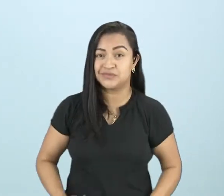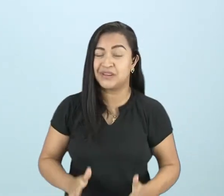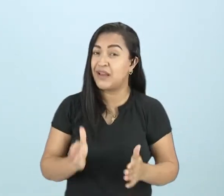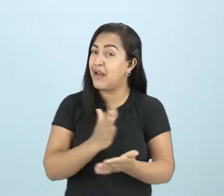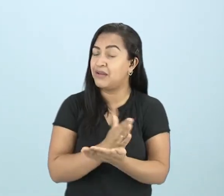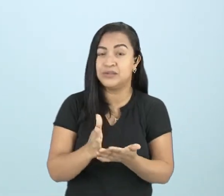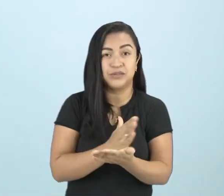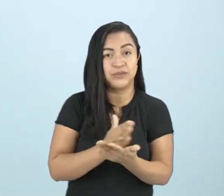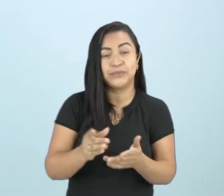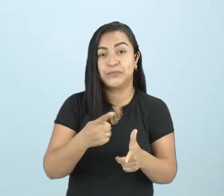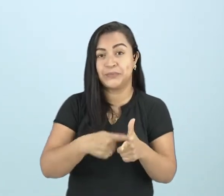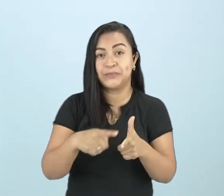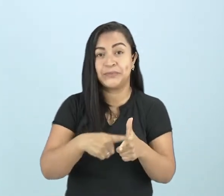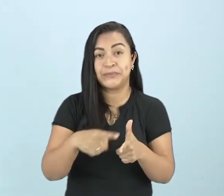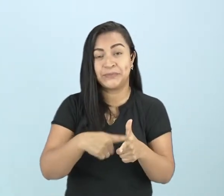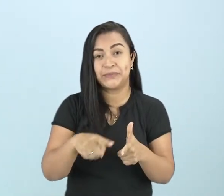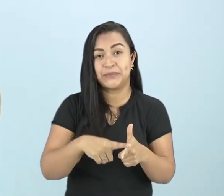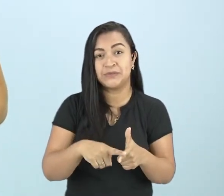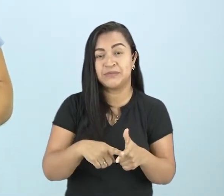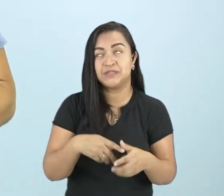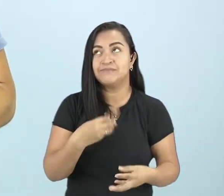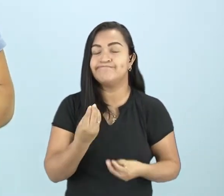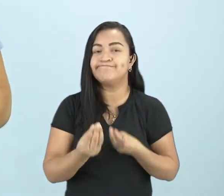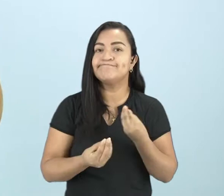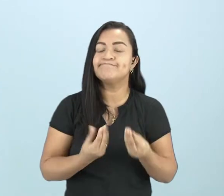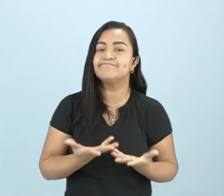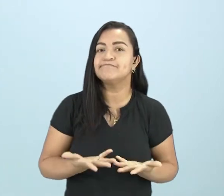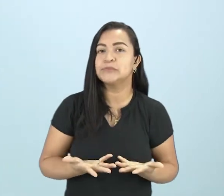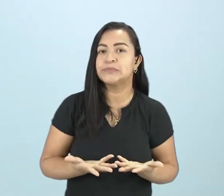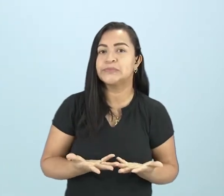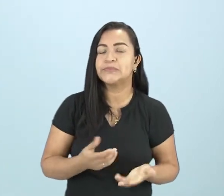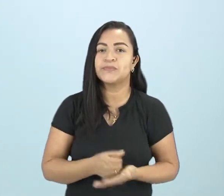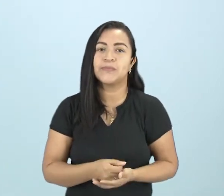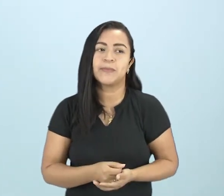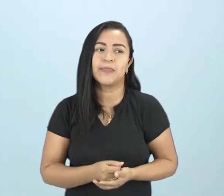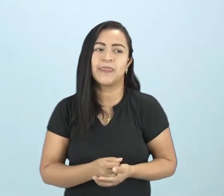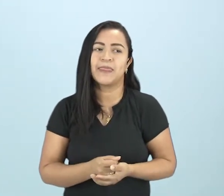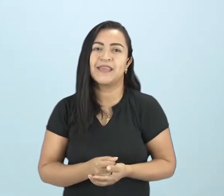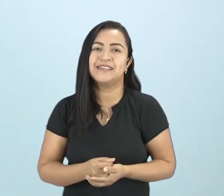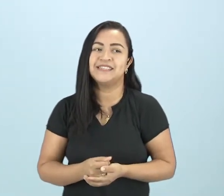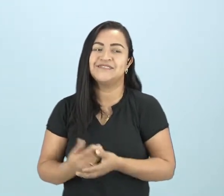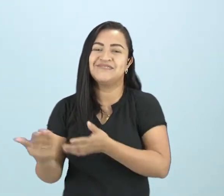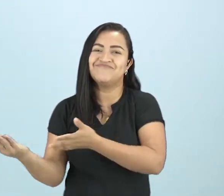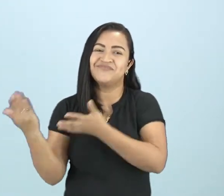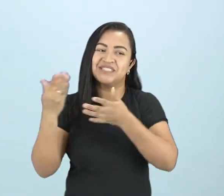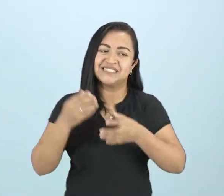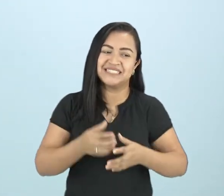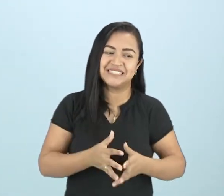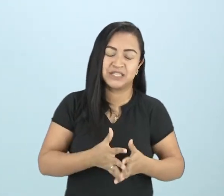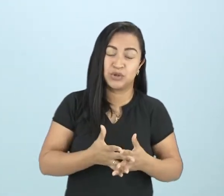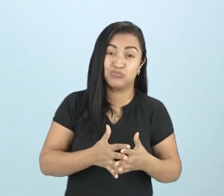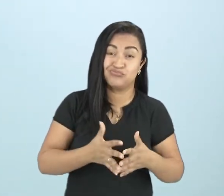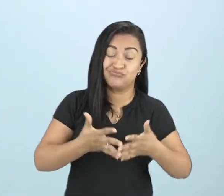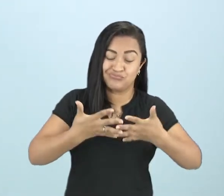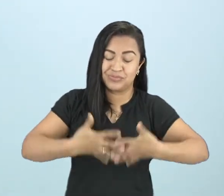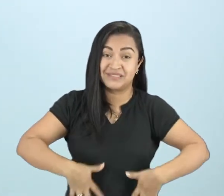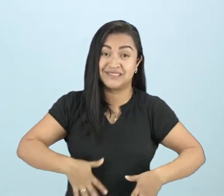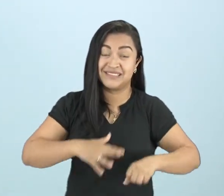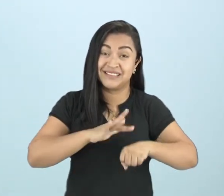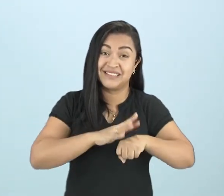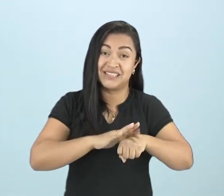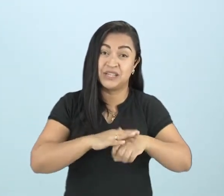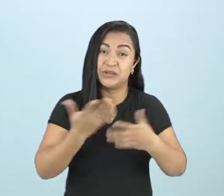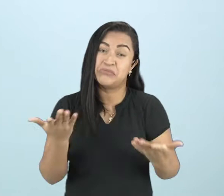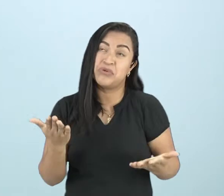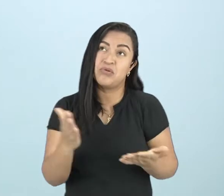problema que vai, como é que eu vou dizer? Trazer um transtorno à codificação de uma proteína ou